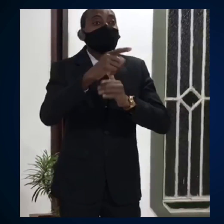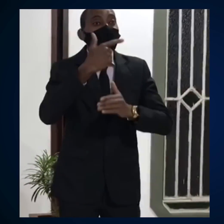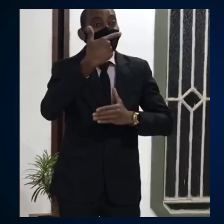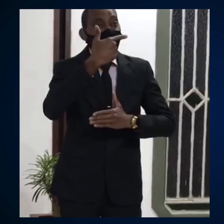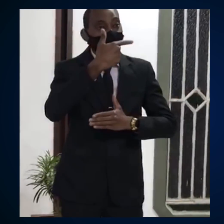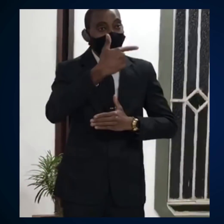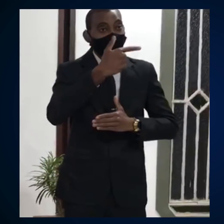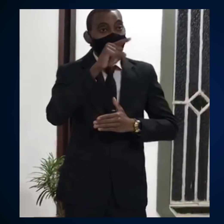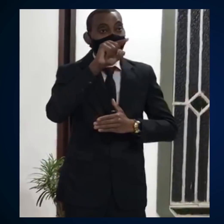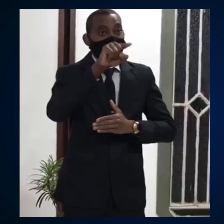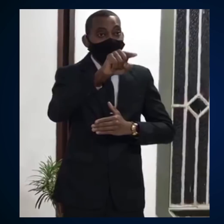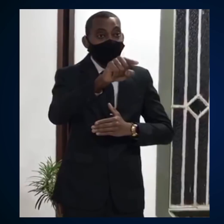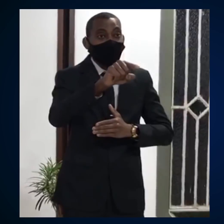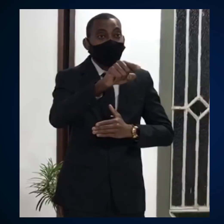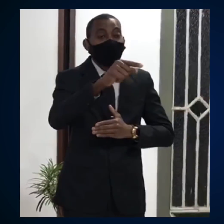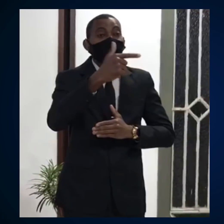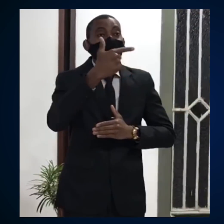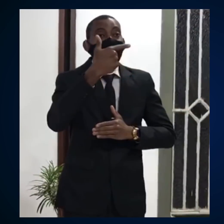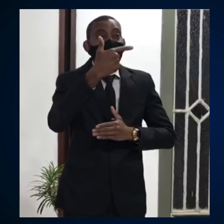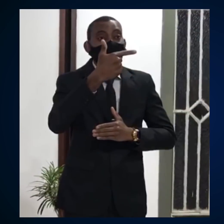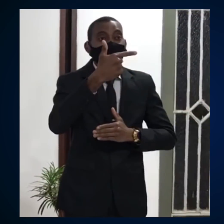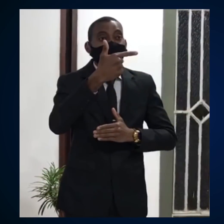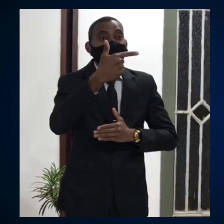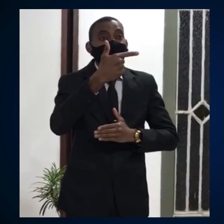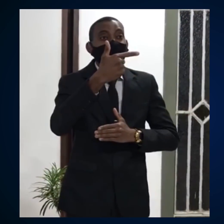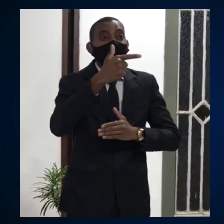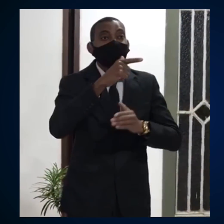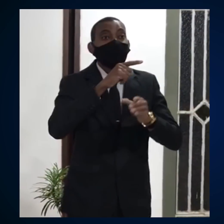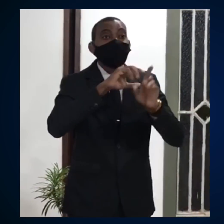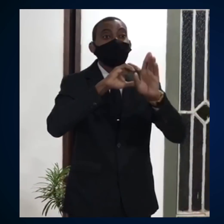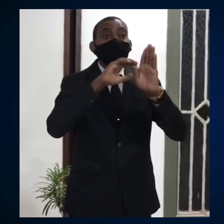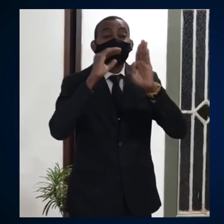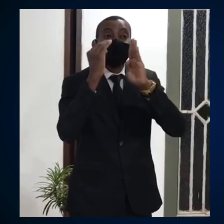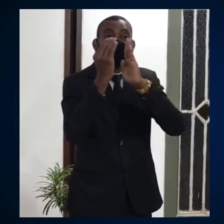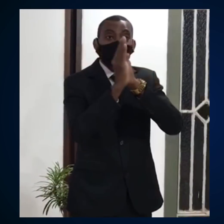2.2 da Escola Bíblica Dominical.